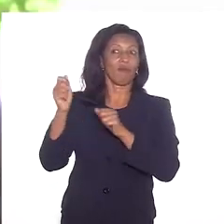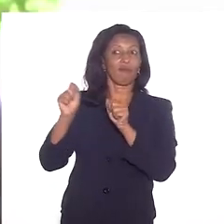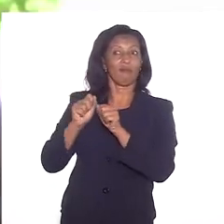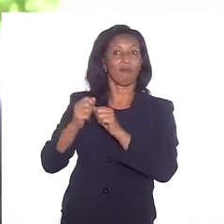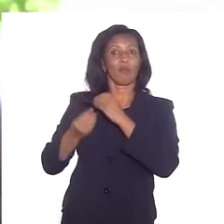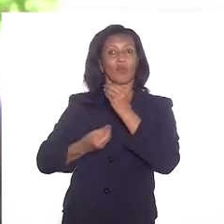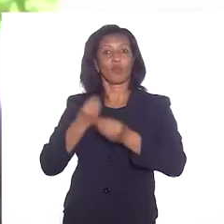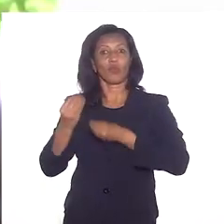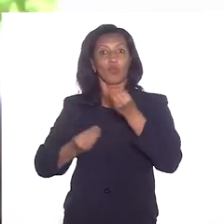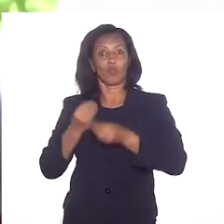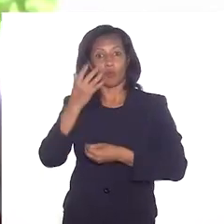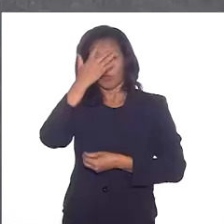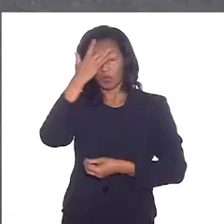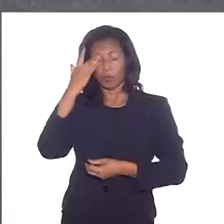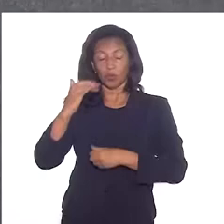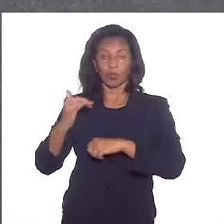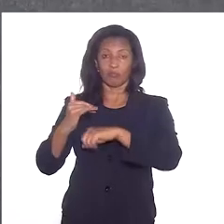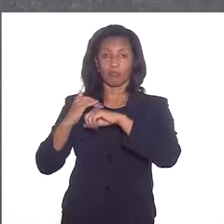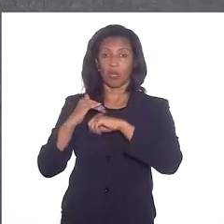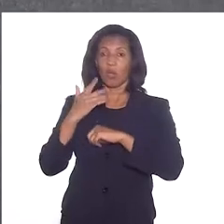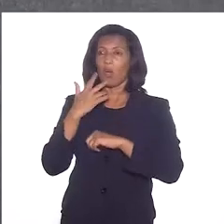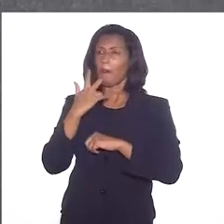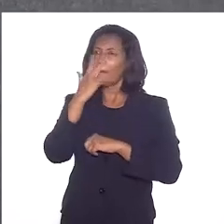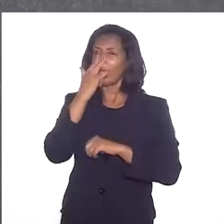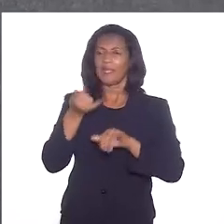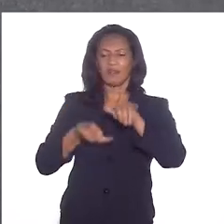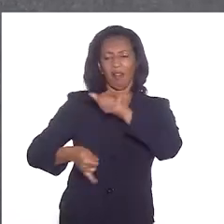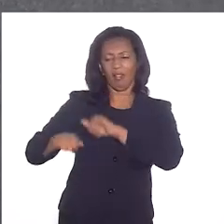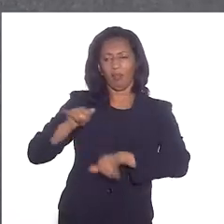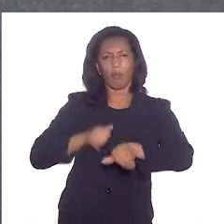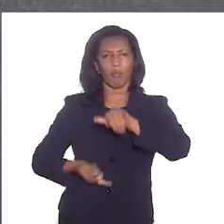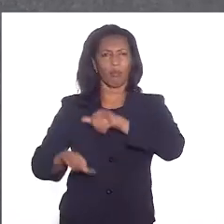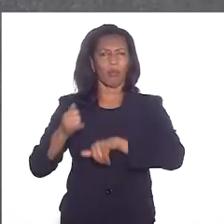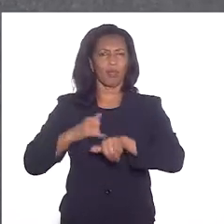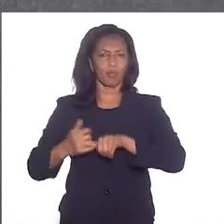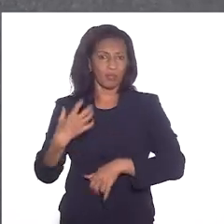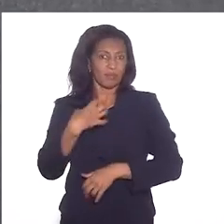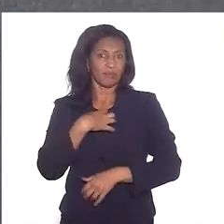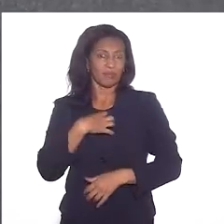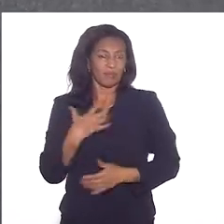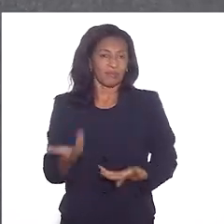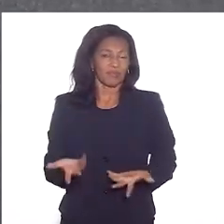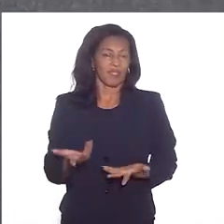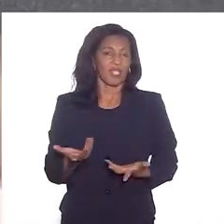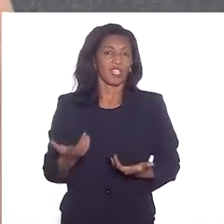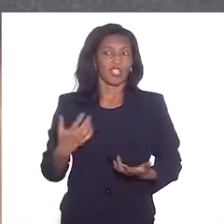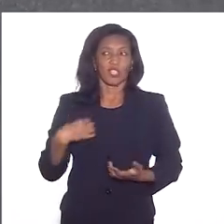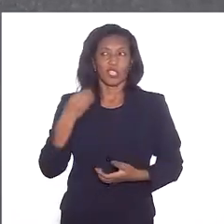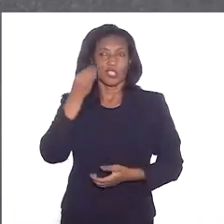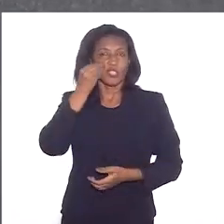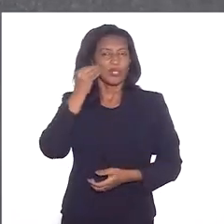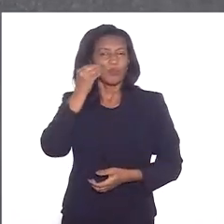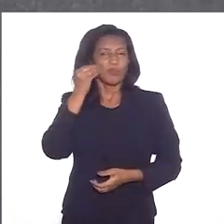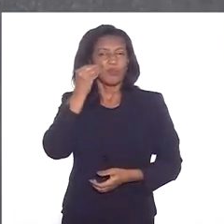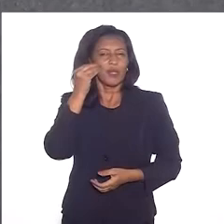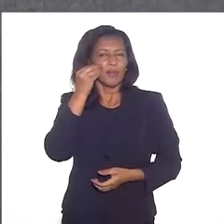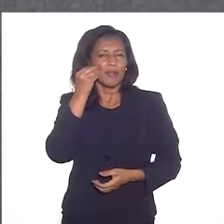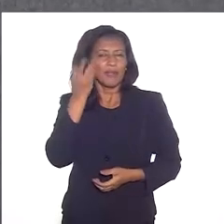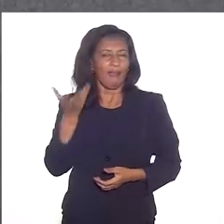tava lendo, então as pessoas estavam falando, né, que é como se fosse um laboratório também um pouco, né? Tem essa sensação